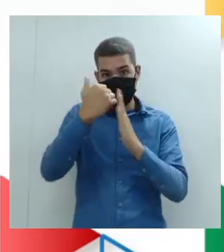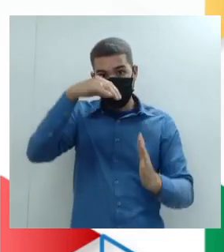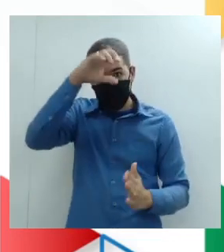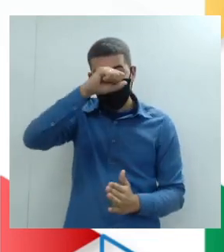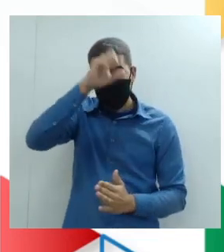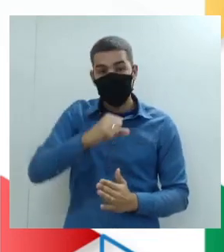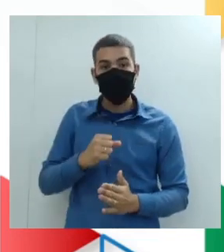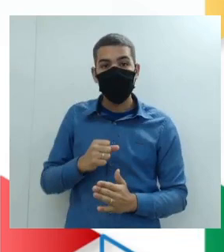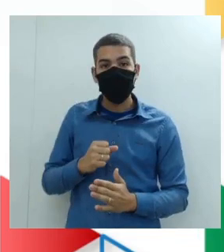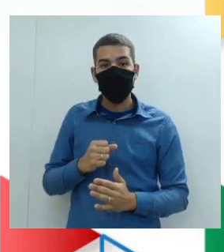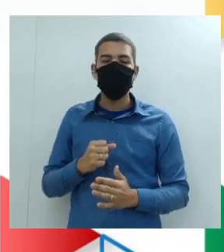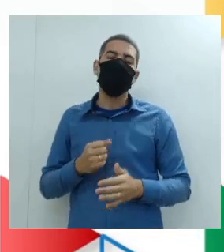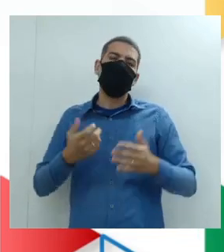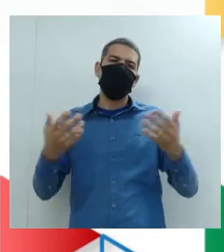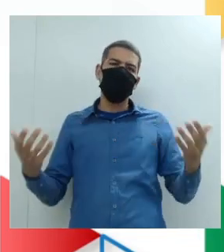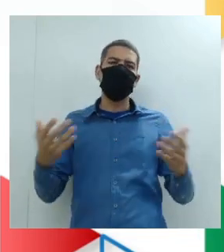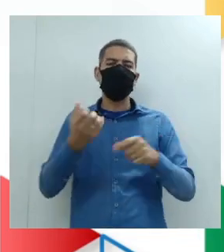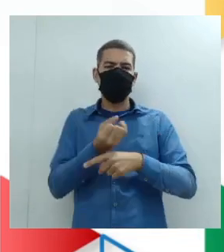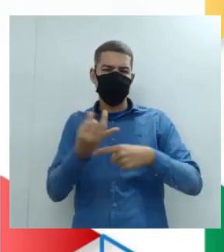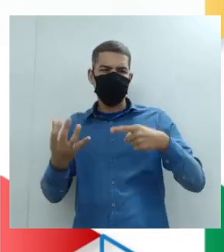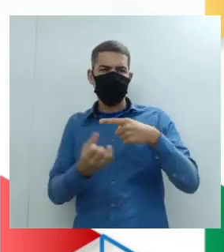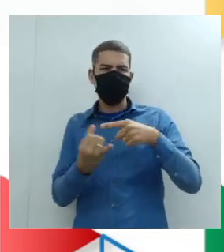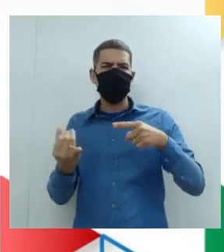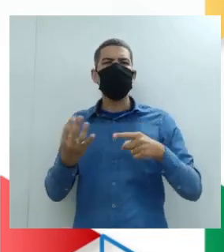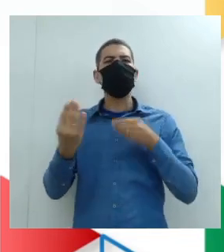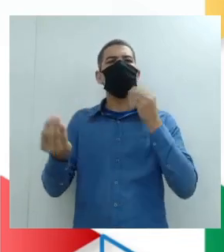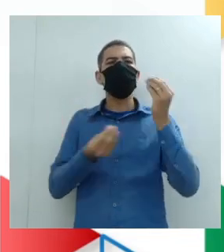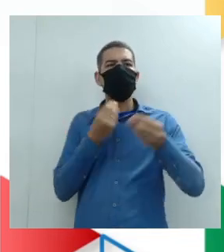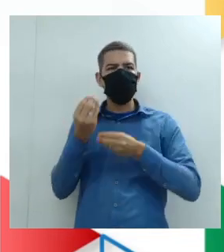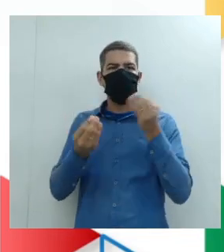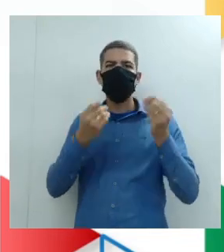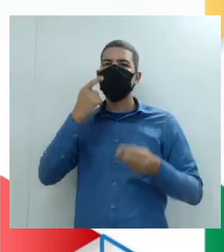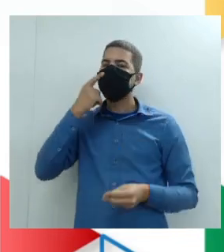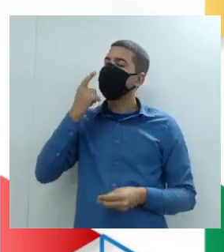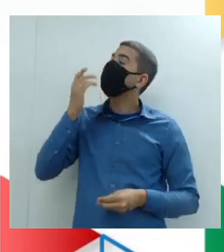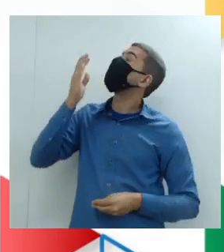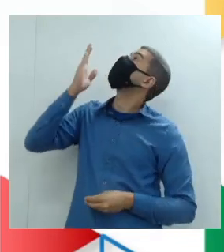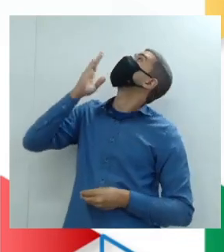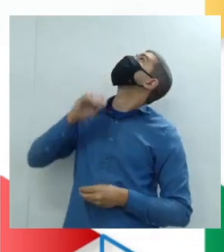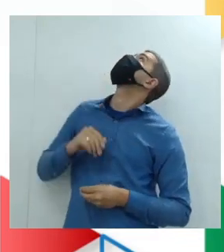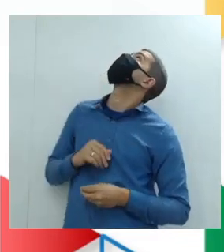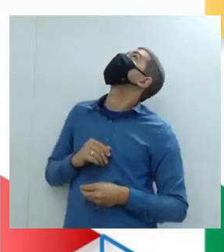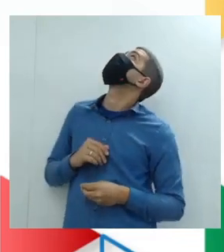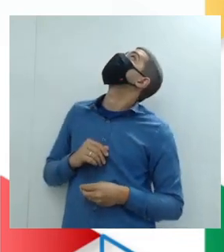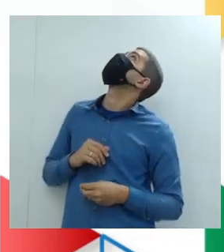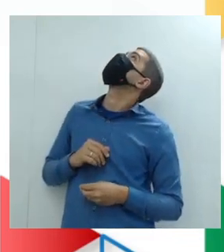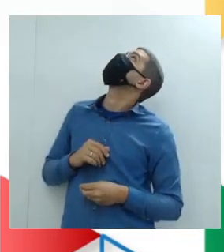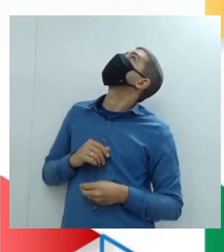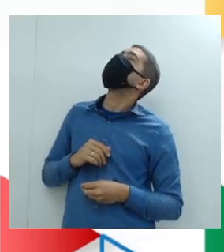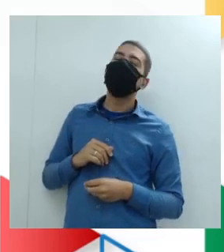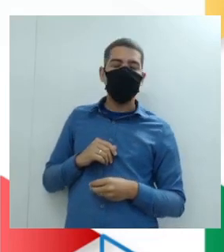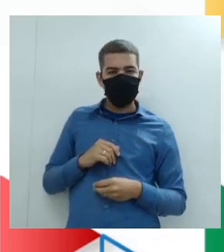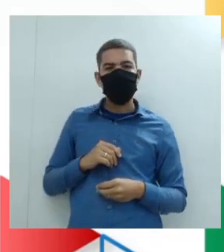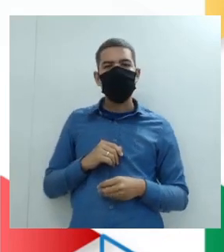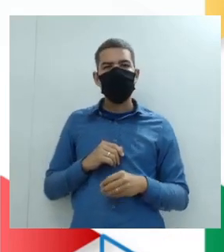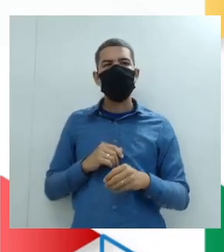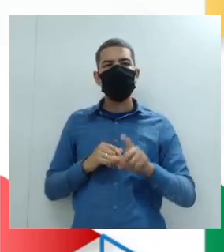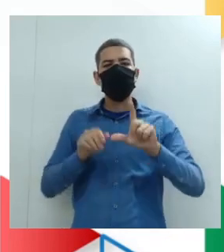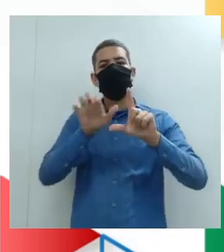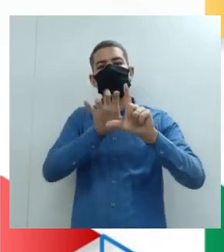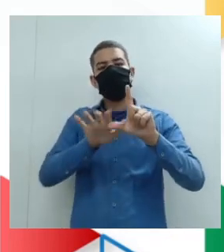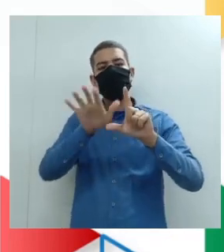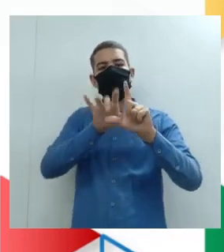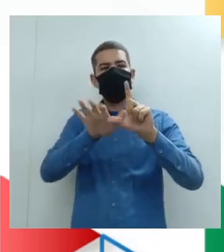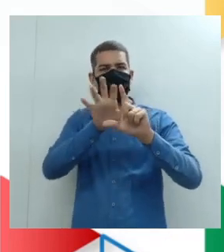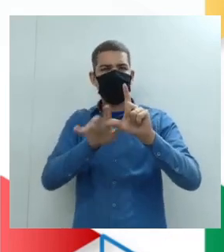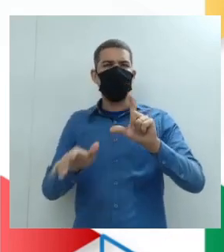fração, sobre a história da fração a partir do conhecimento egípcio? Acessa aí, aponta a câmera do teu celular